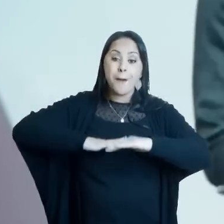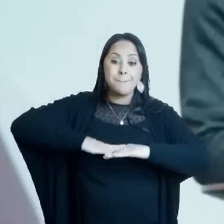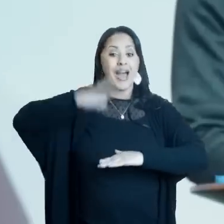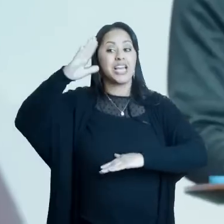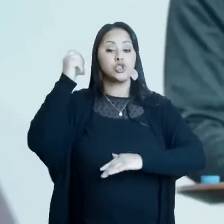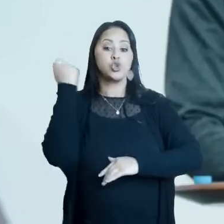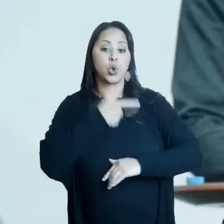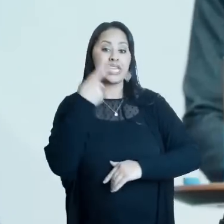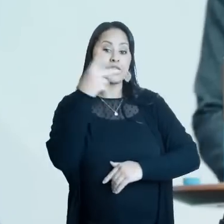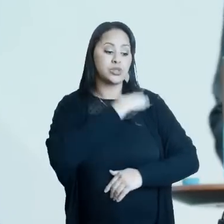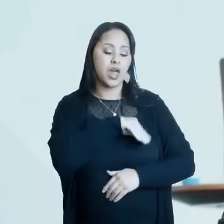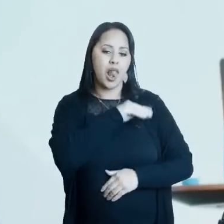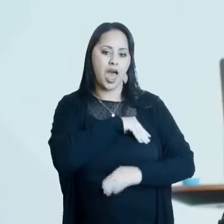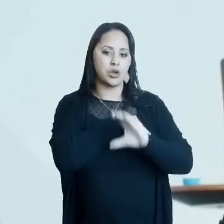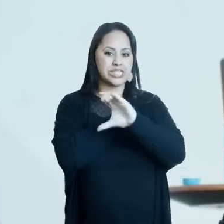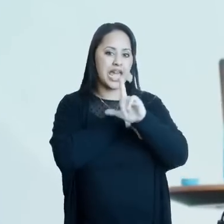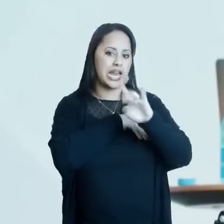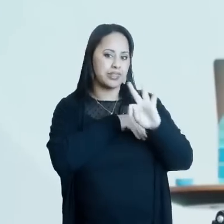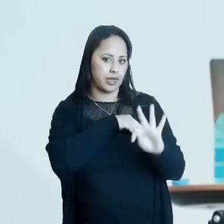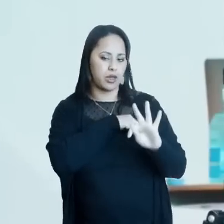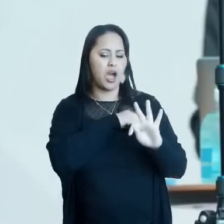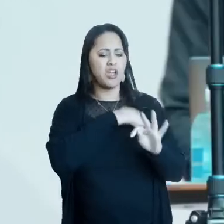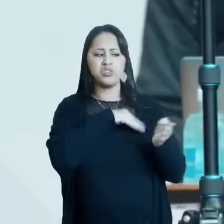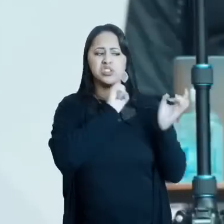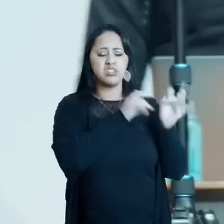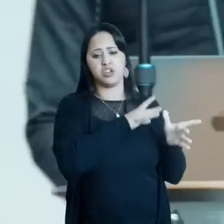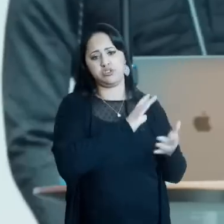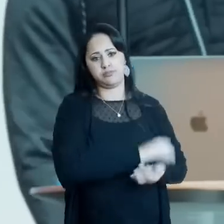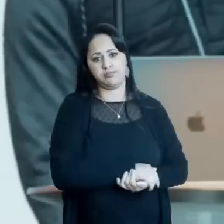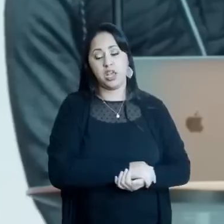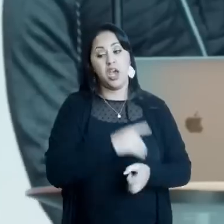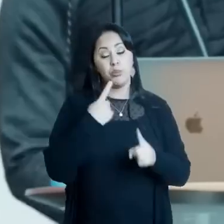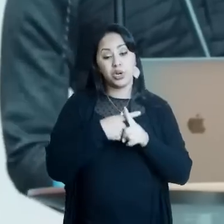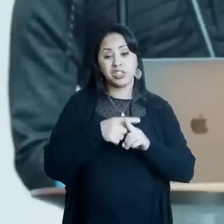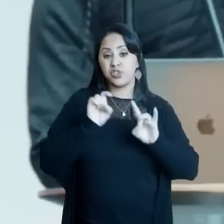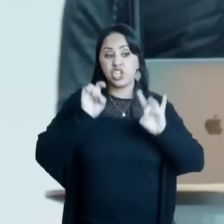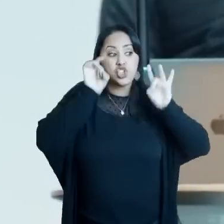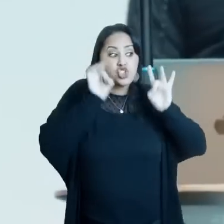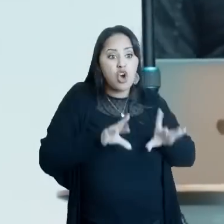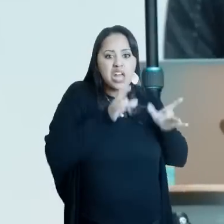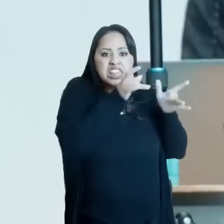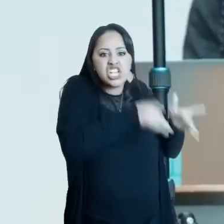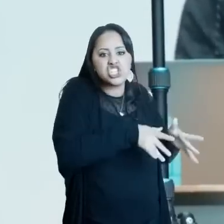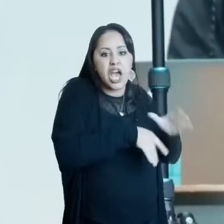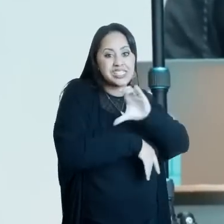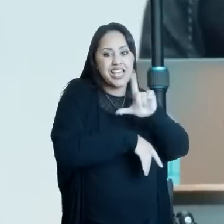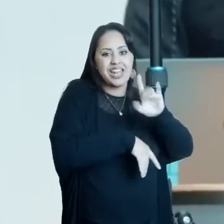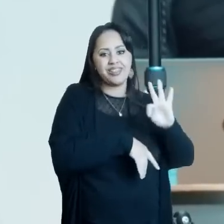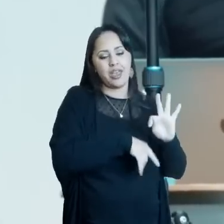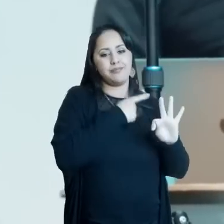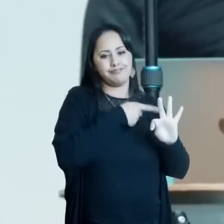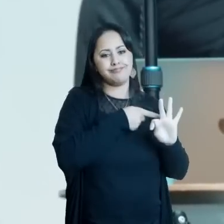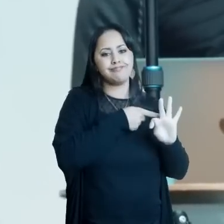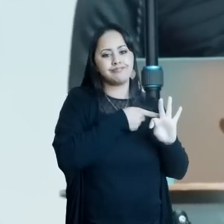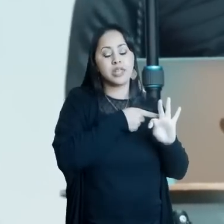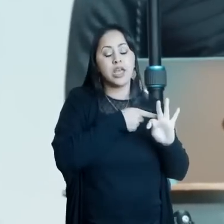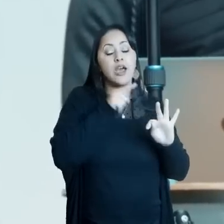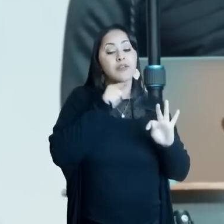te deu uma segurança para você sair da CLT, aí você sai da CLT. Porque se você simplesmente sair da CLT,